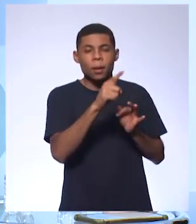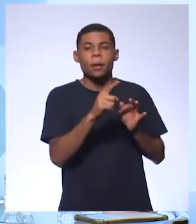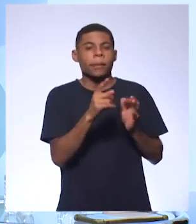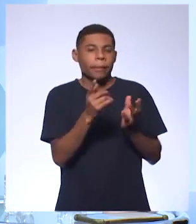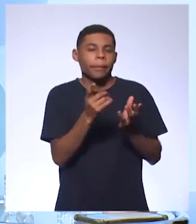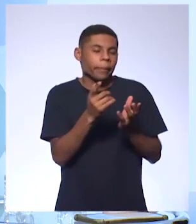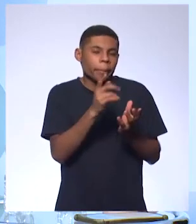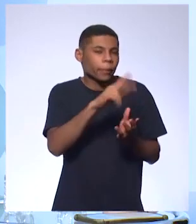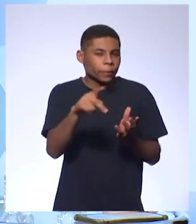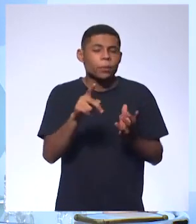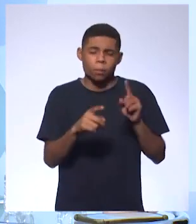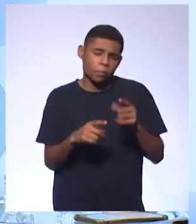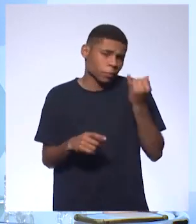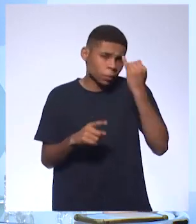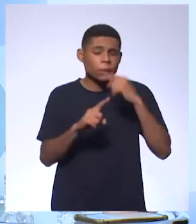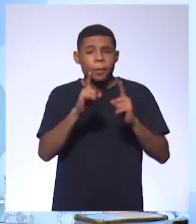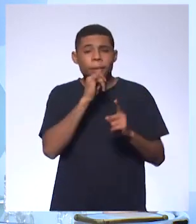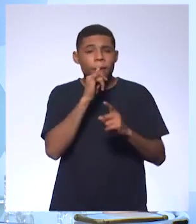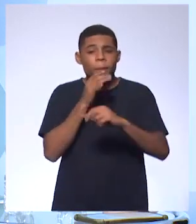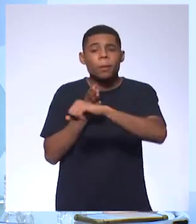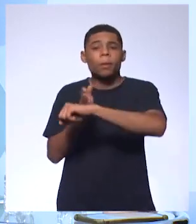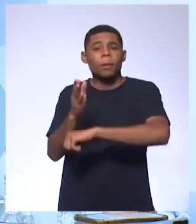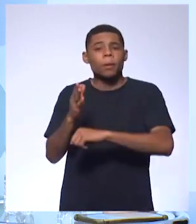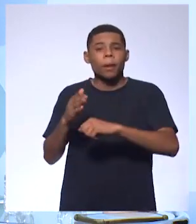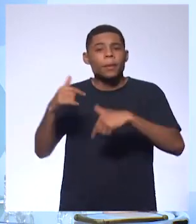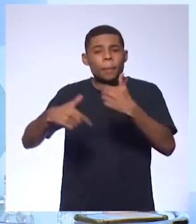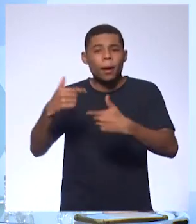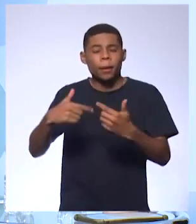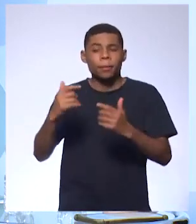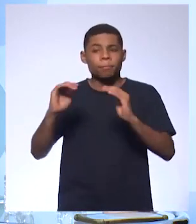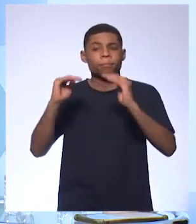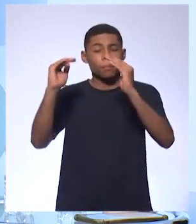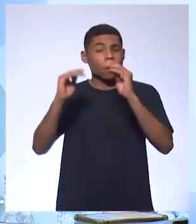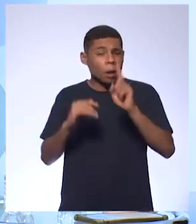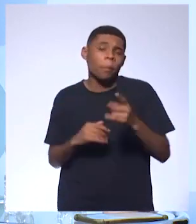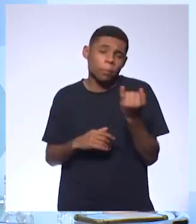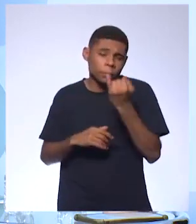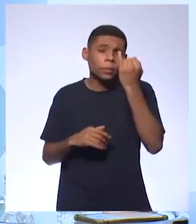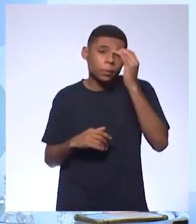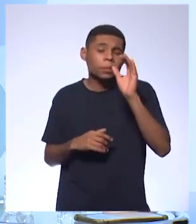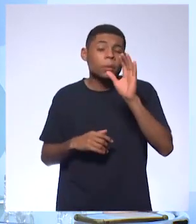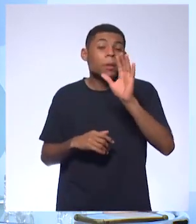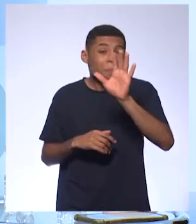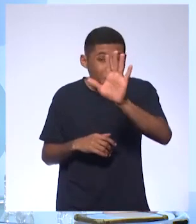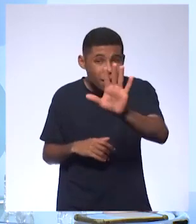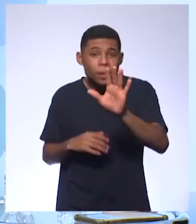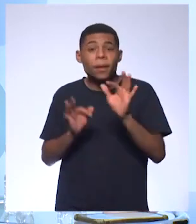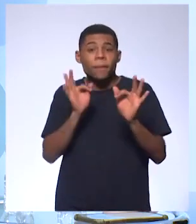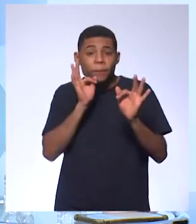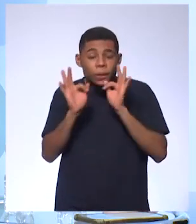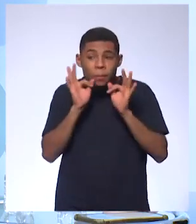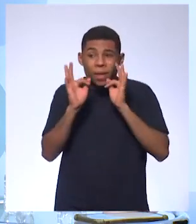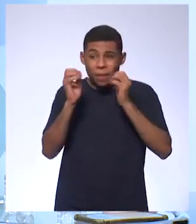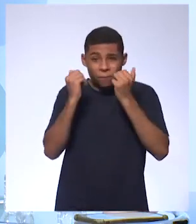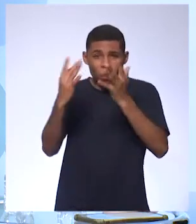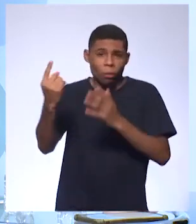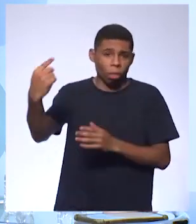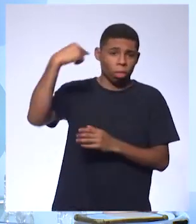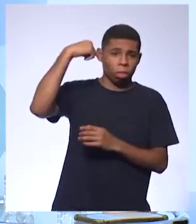se a gente pensar lá no mercado de trabalho do superior, sim, é super importante. Só que esse feedback, quando vem de